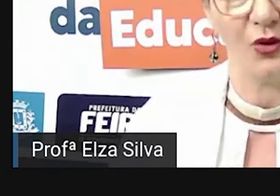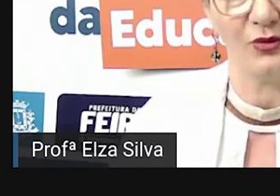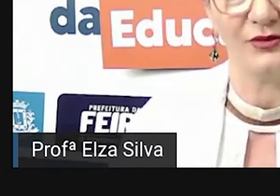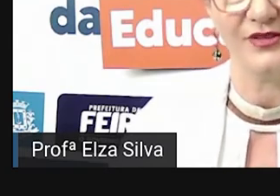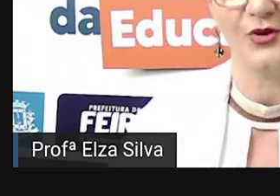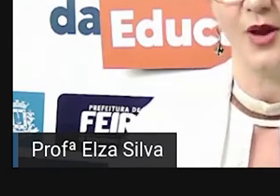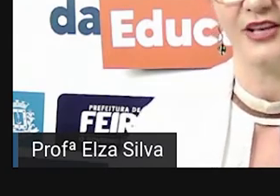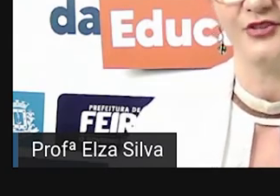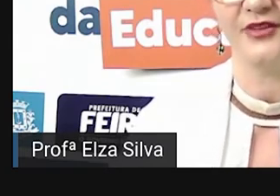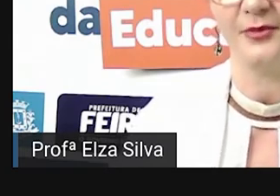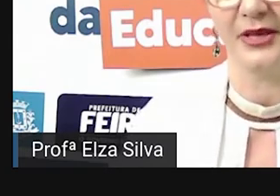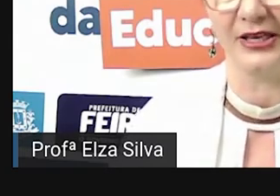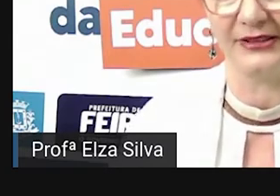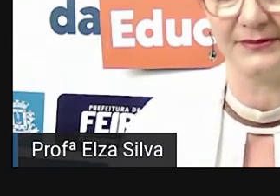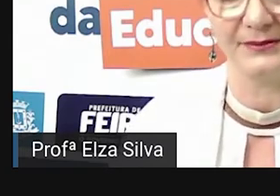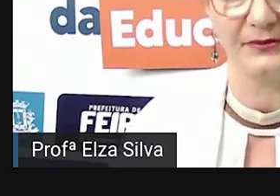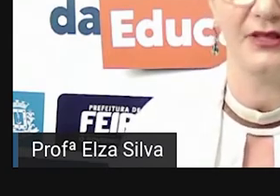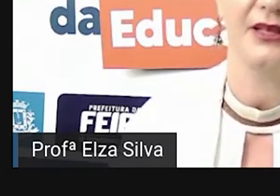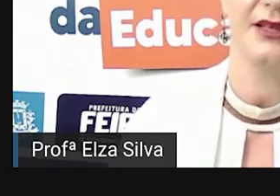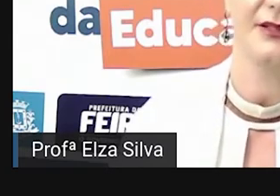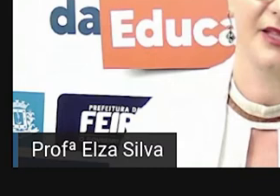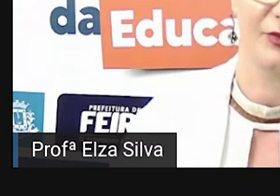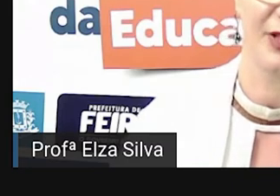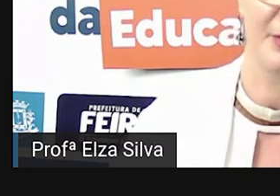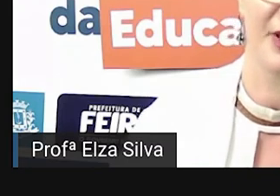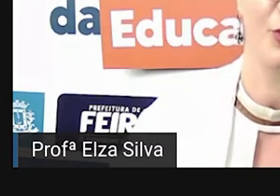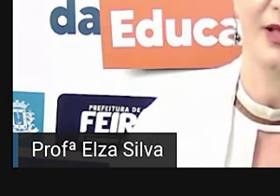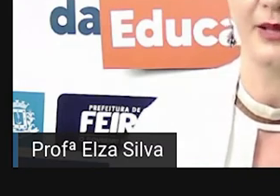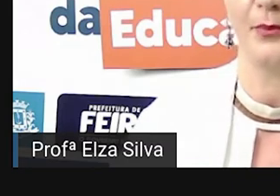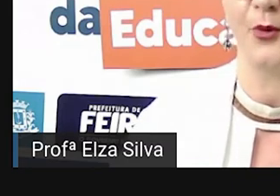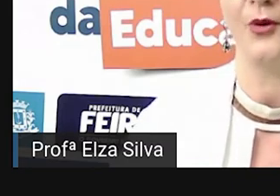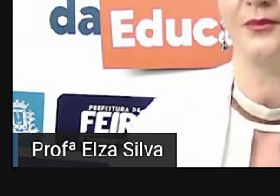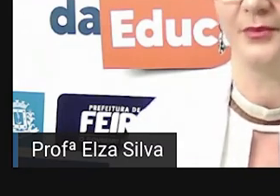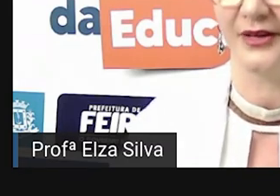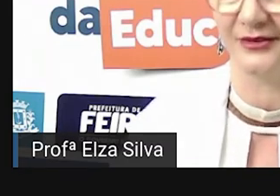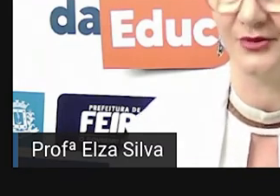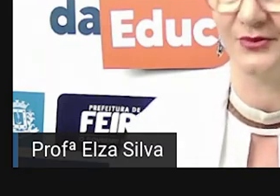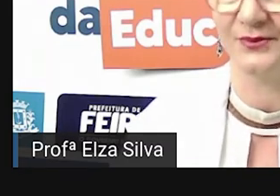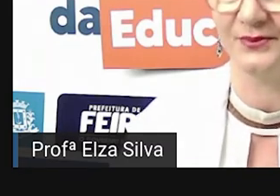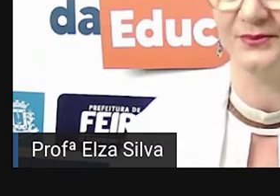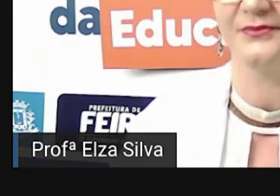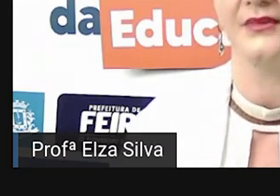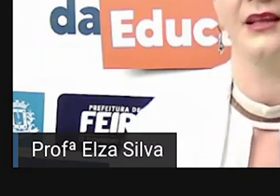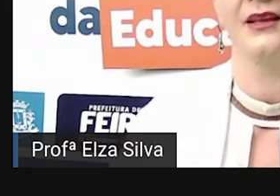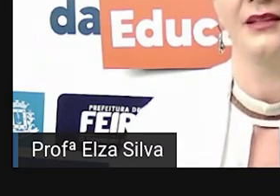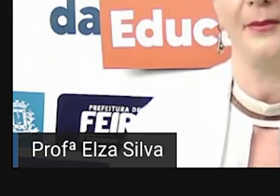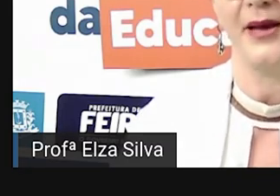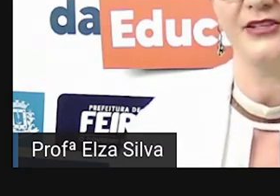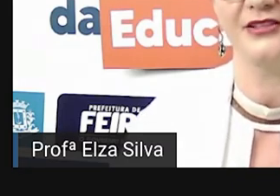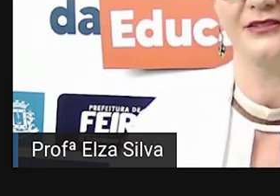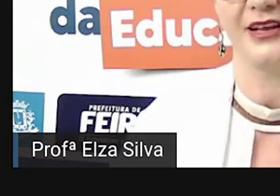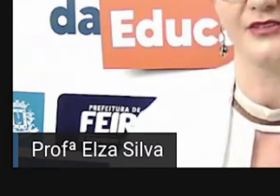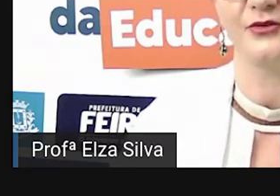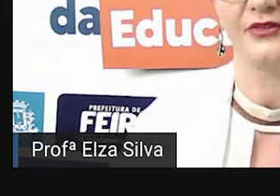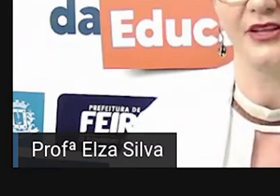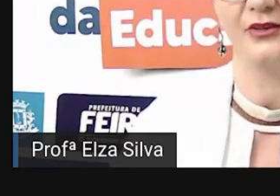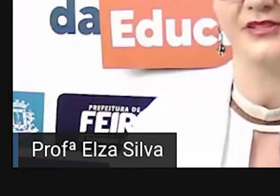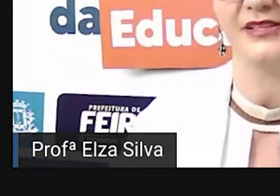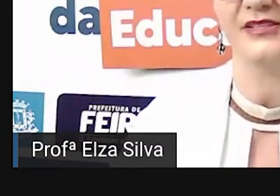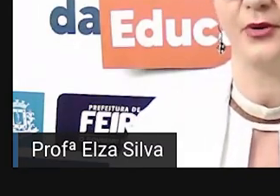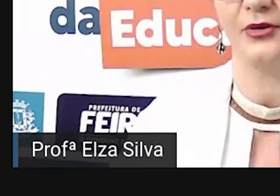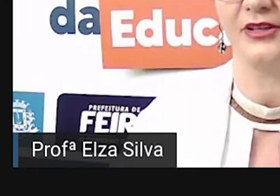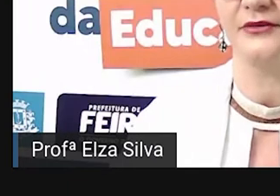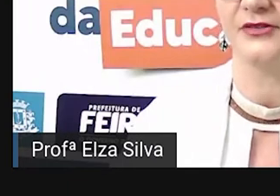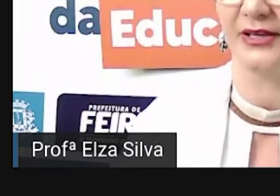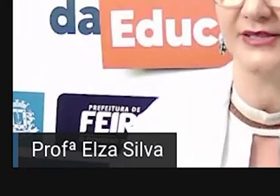uso óculos com haste vermelha. E tenho também o guarda-pó branco. Na parte de trás do vídeo,